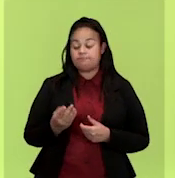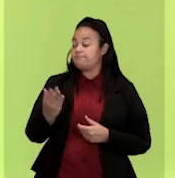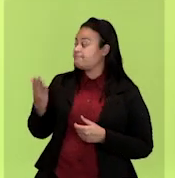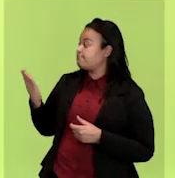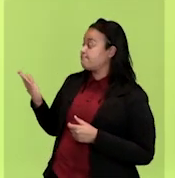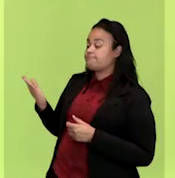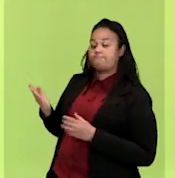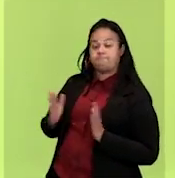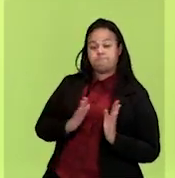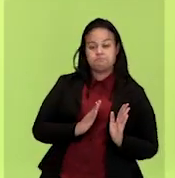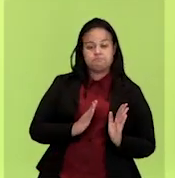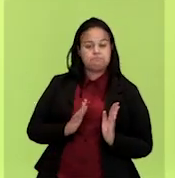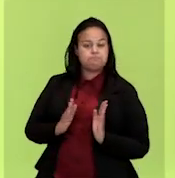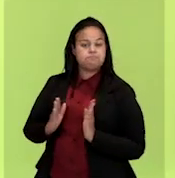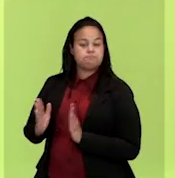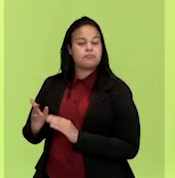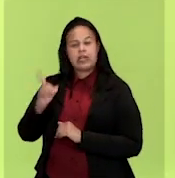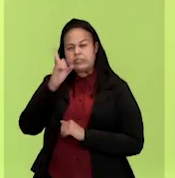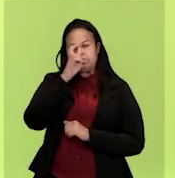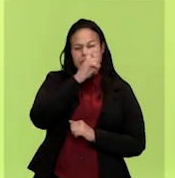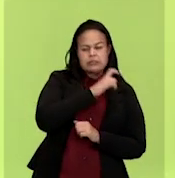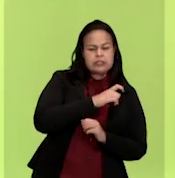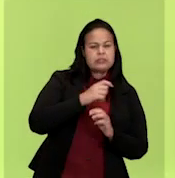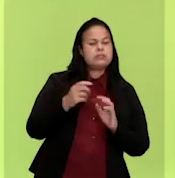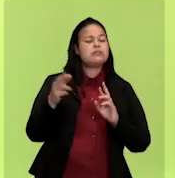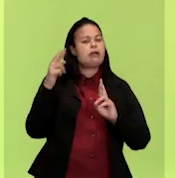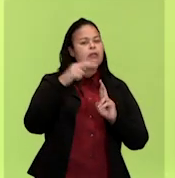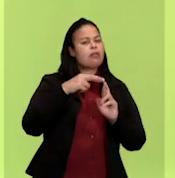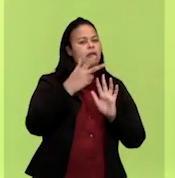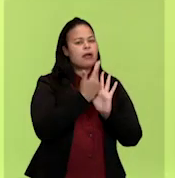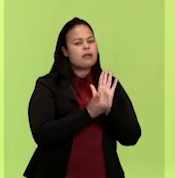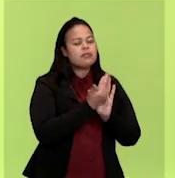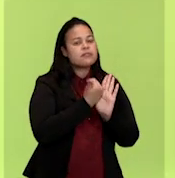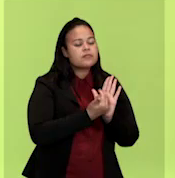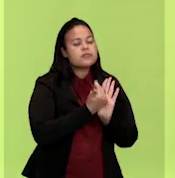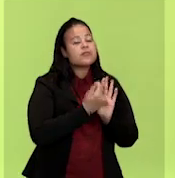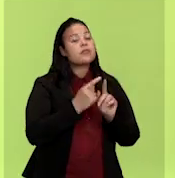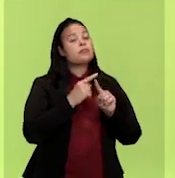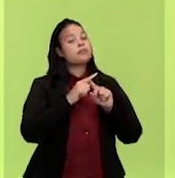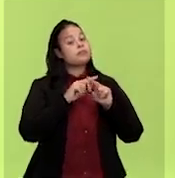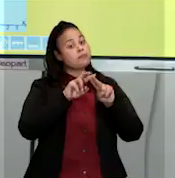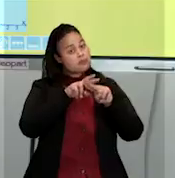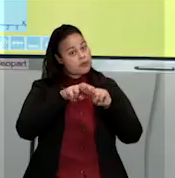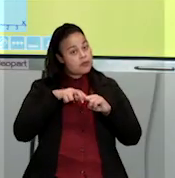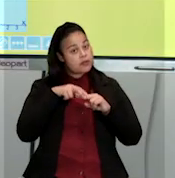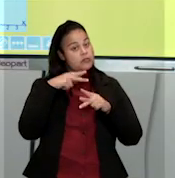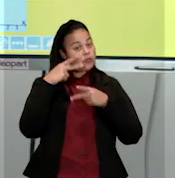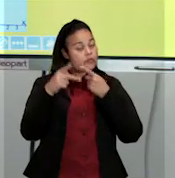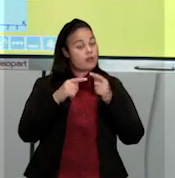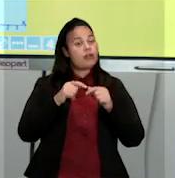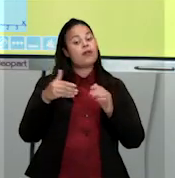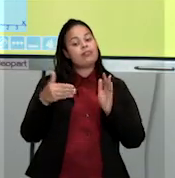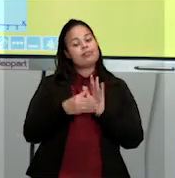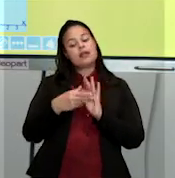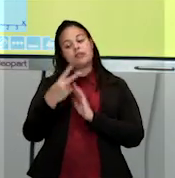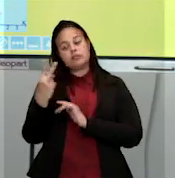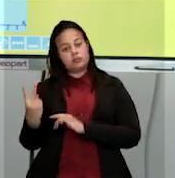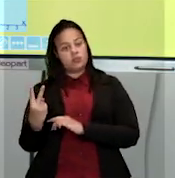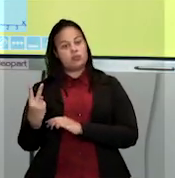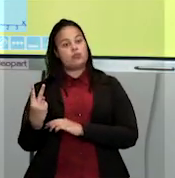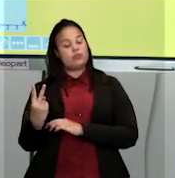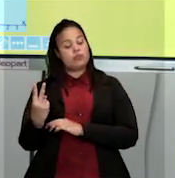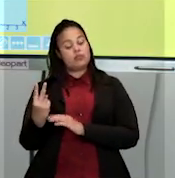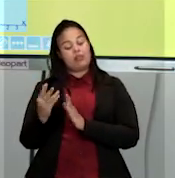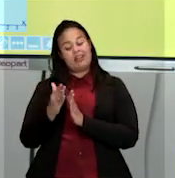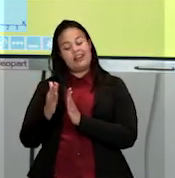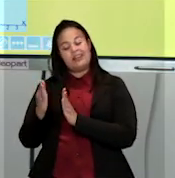E por aí vai, né? Esses aqui são mais difíceis de representar. Por isso que eu digo para vocês fazerem até no máximo aqui até o 2. Porque a